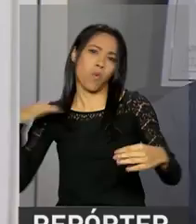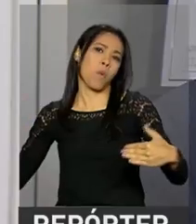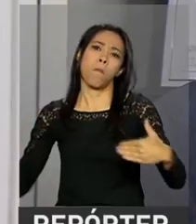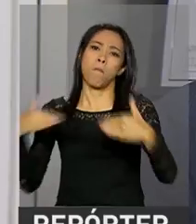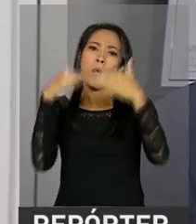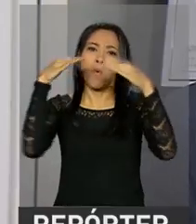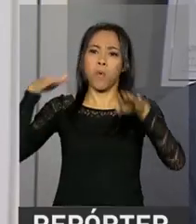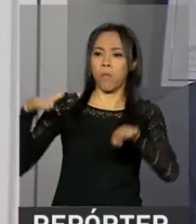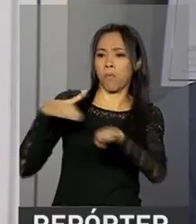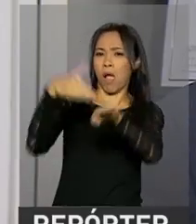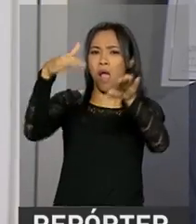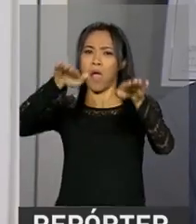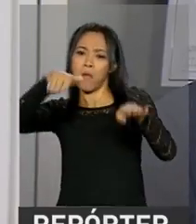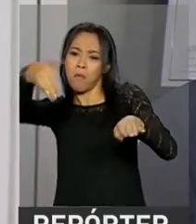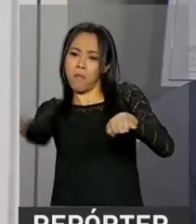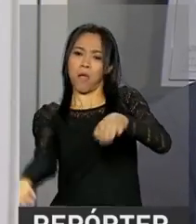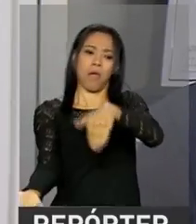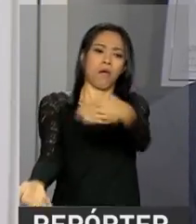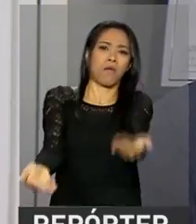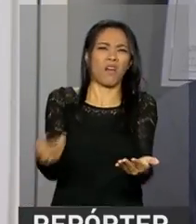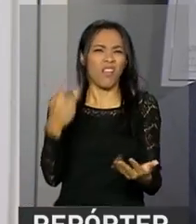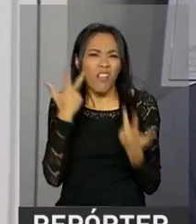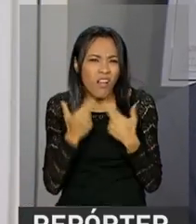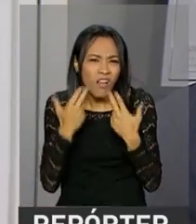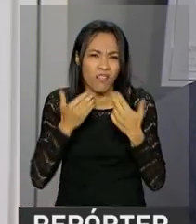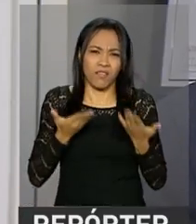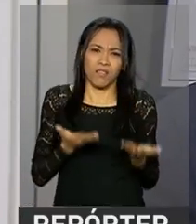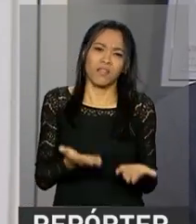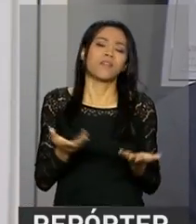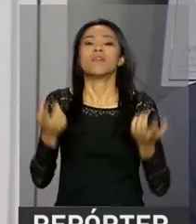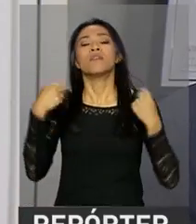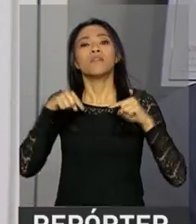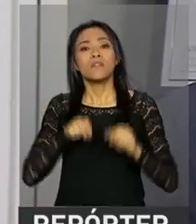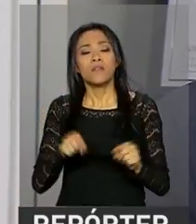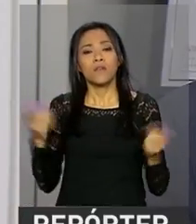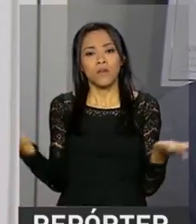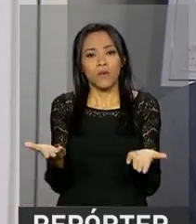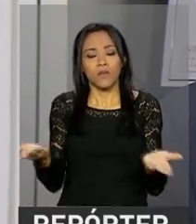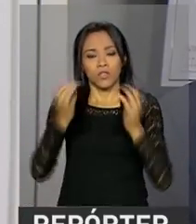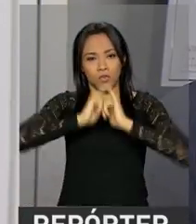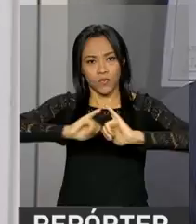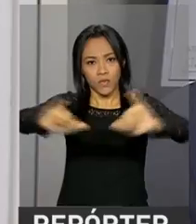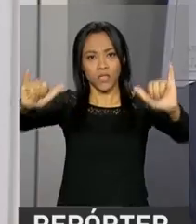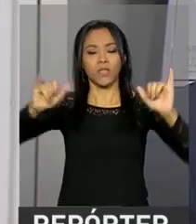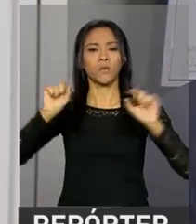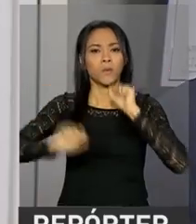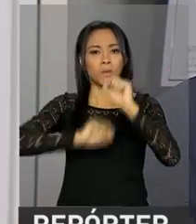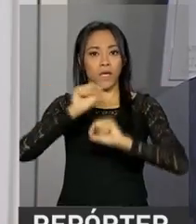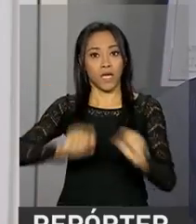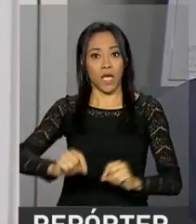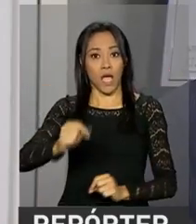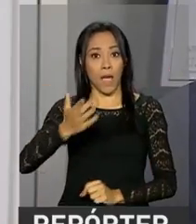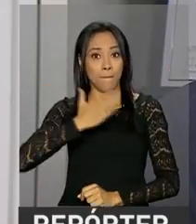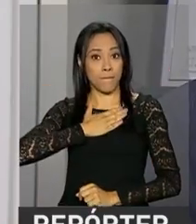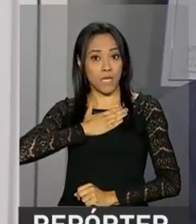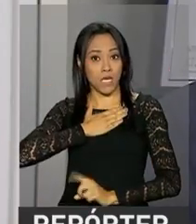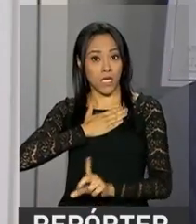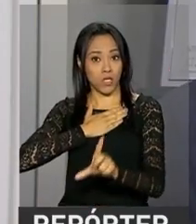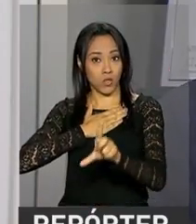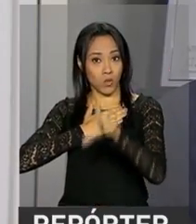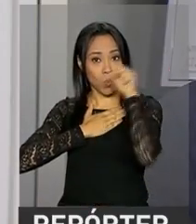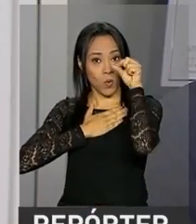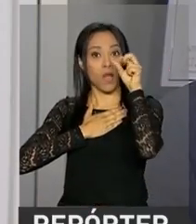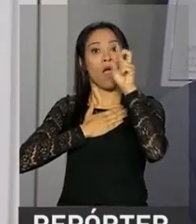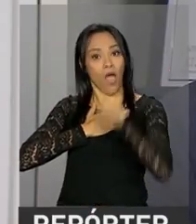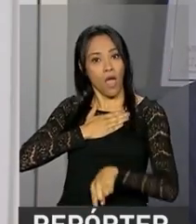nós temos o que é o tema da campanha nacional de educação para o trânsito que é a minha escolha faz a